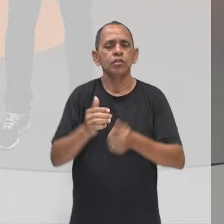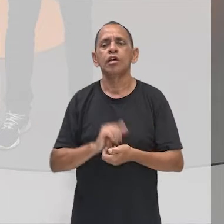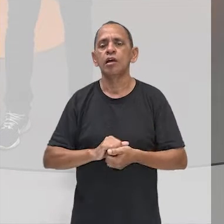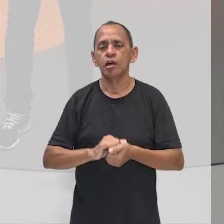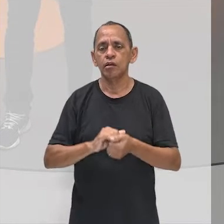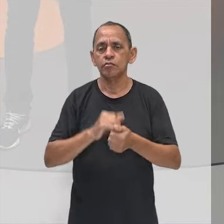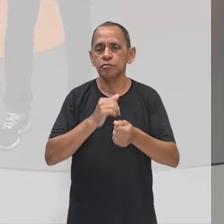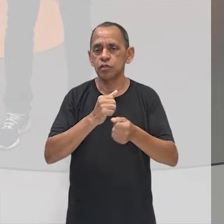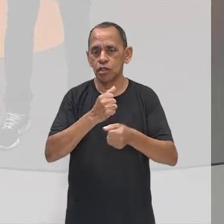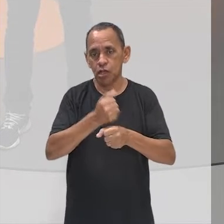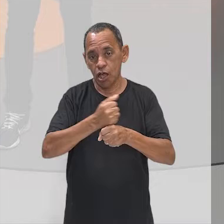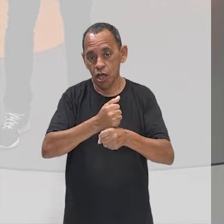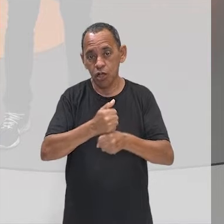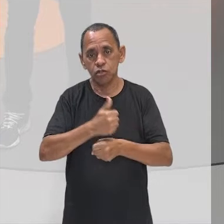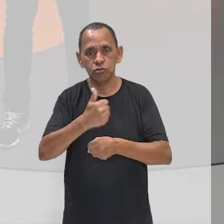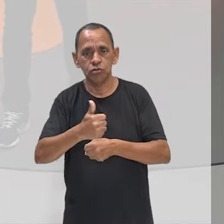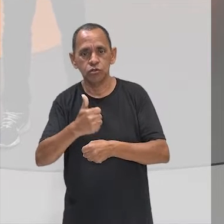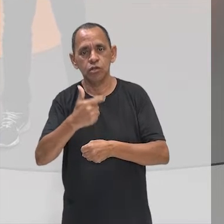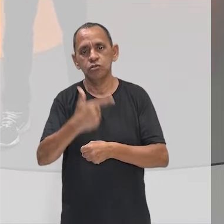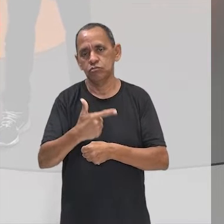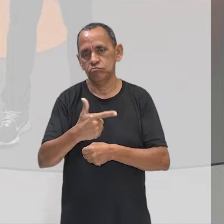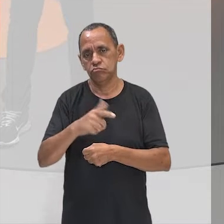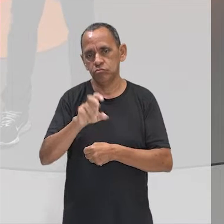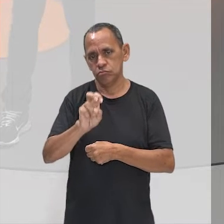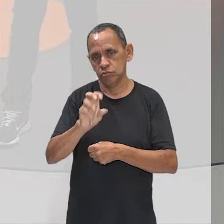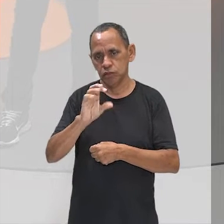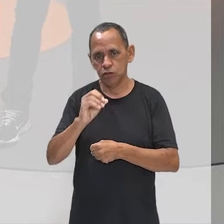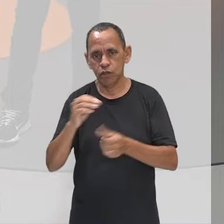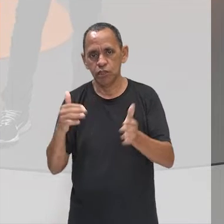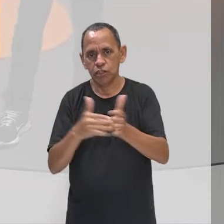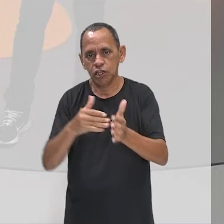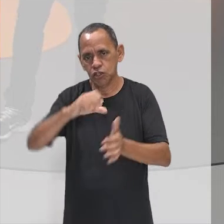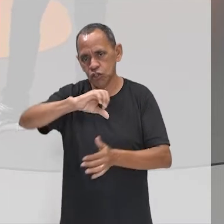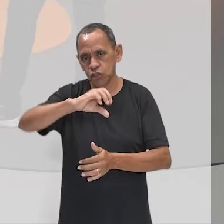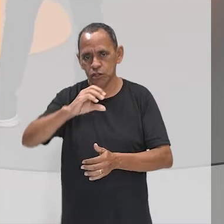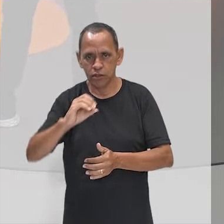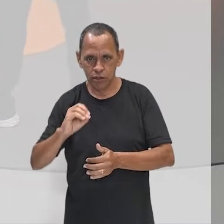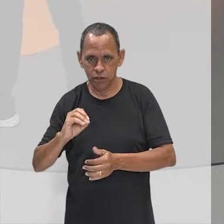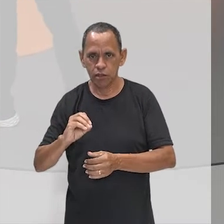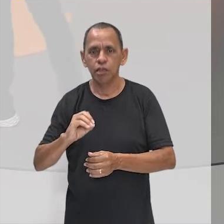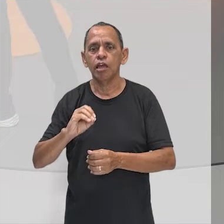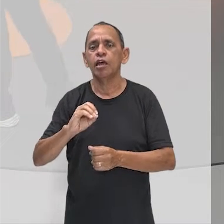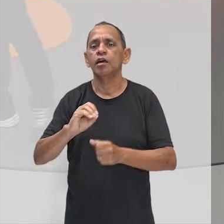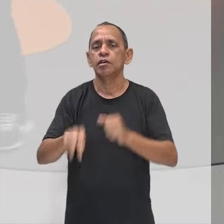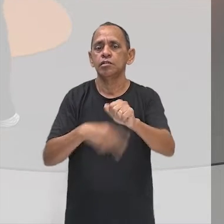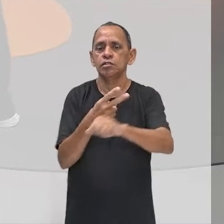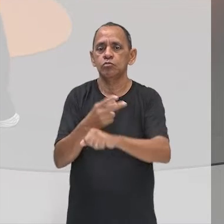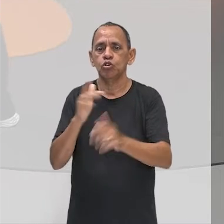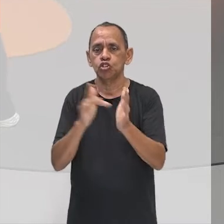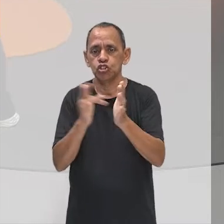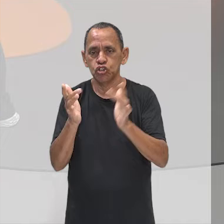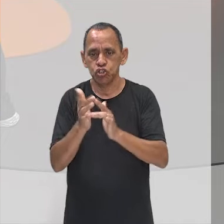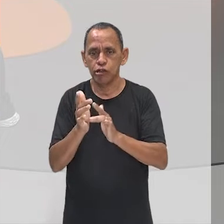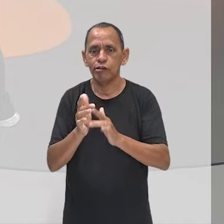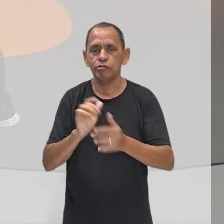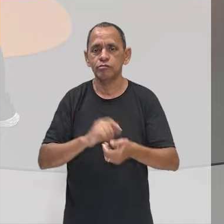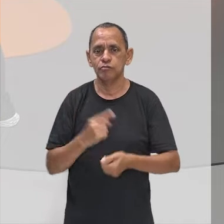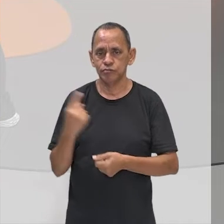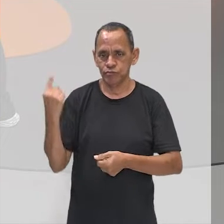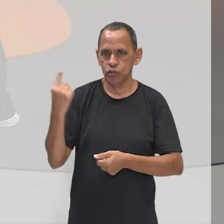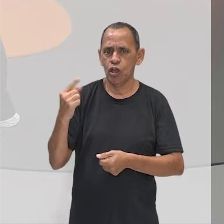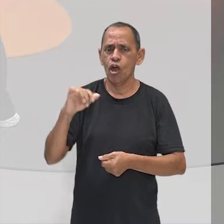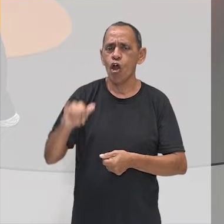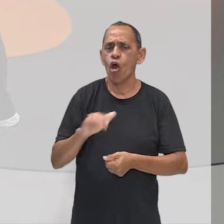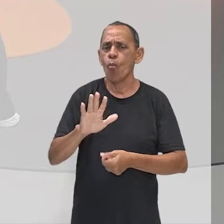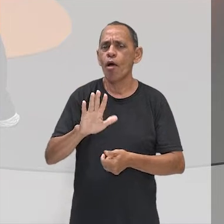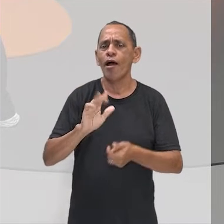900 depois de Cristo, tá? E aí aqui nós temos, olha só, a região da Mesoamérica. Vejam o seguinte, ó, por que o